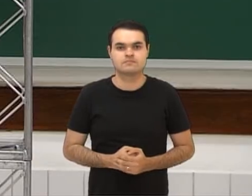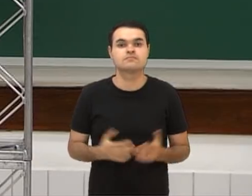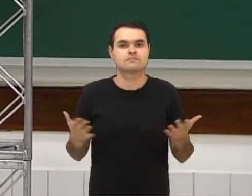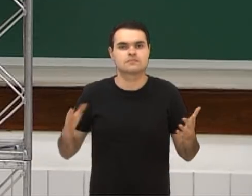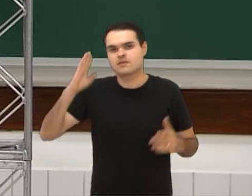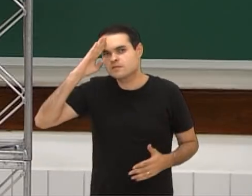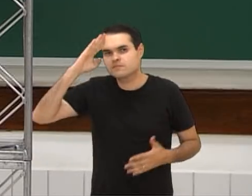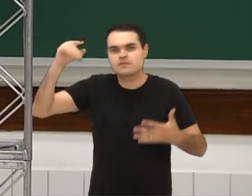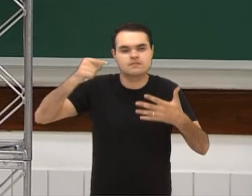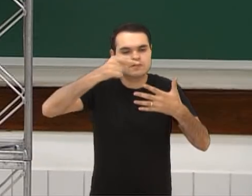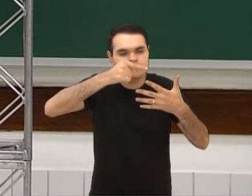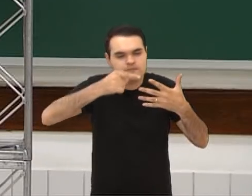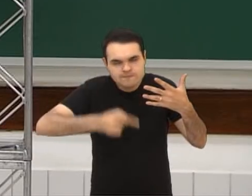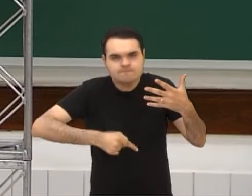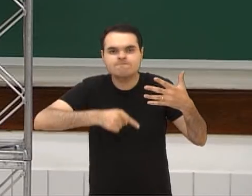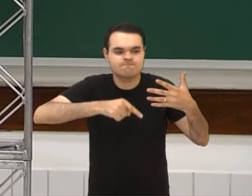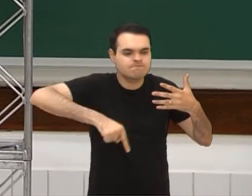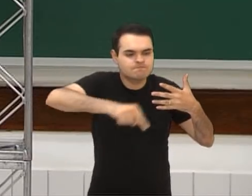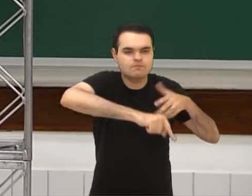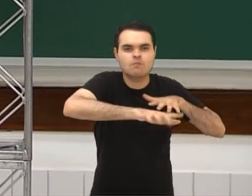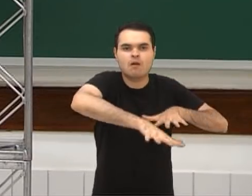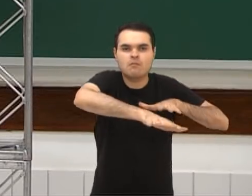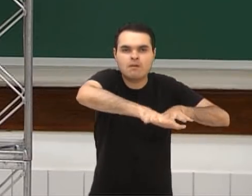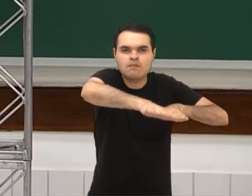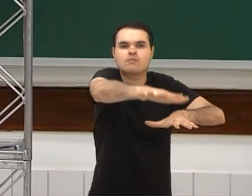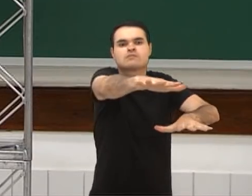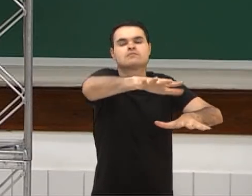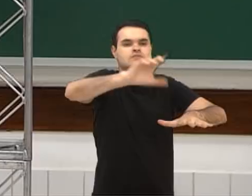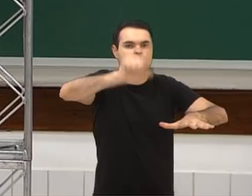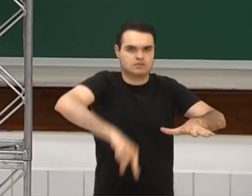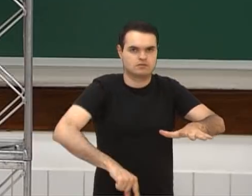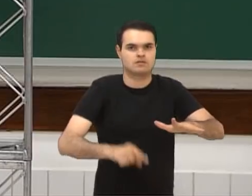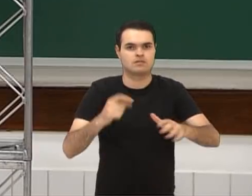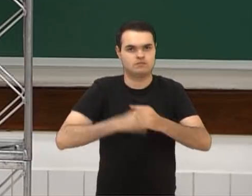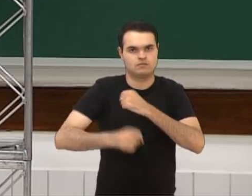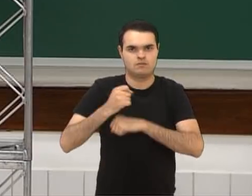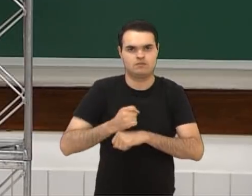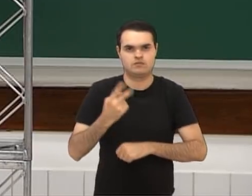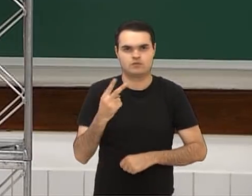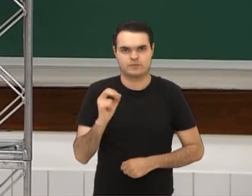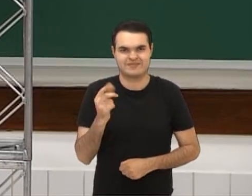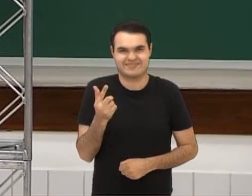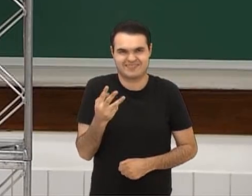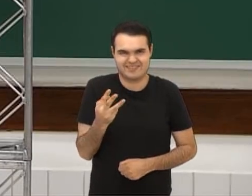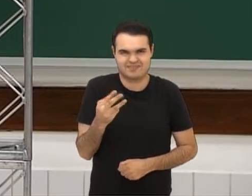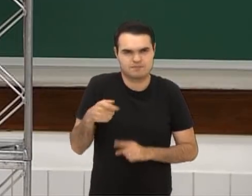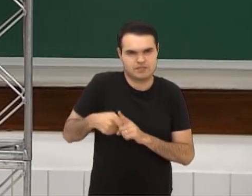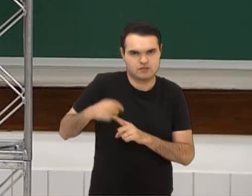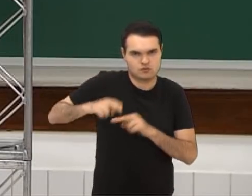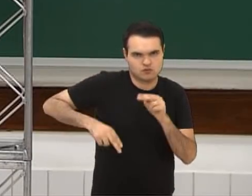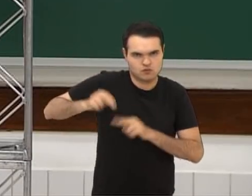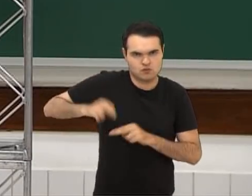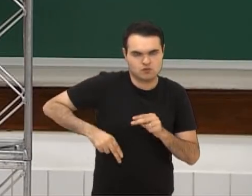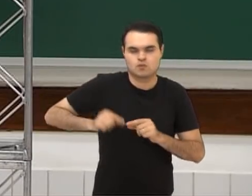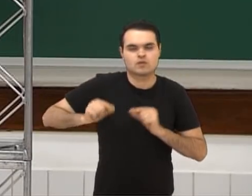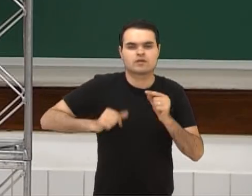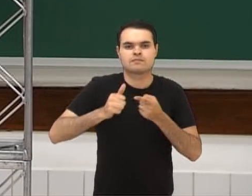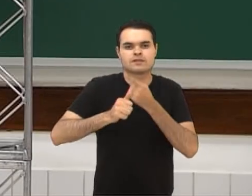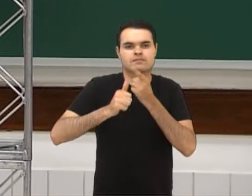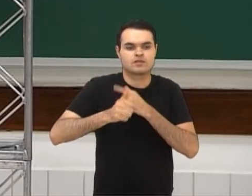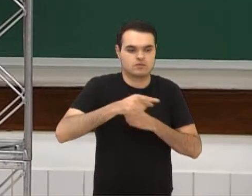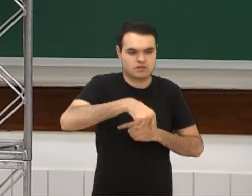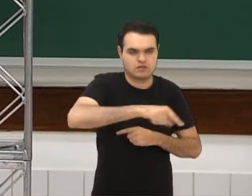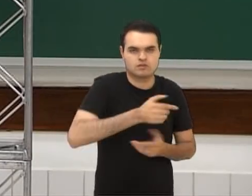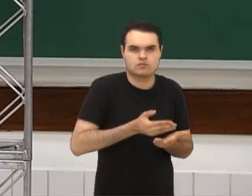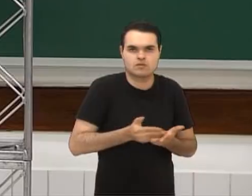As principais pautas desses movimentos iniciados em junho de 2013. Então, primeiro, eles começaram